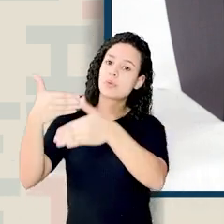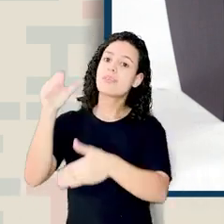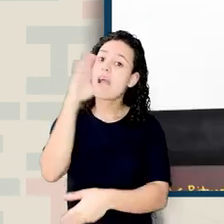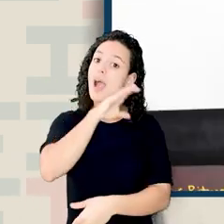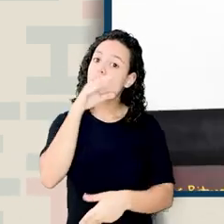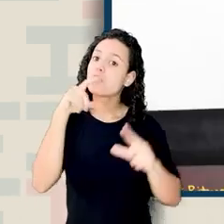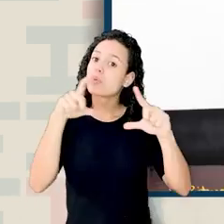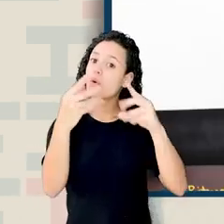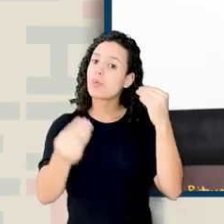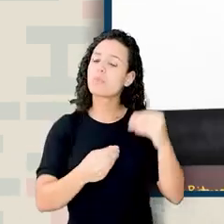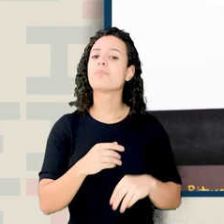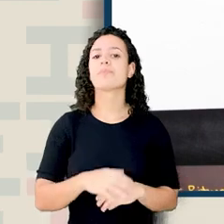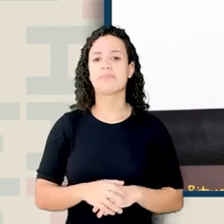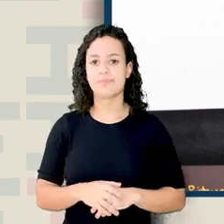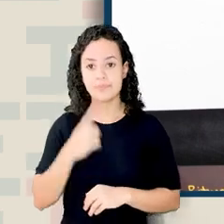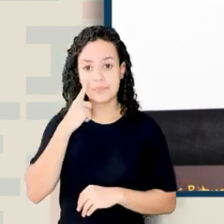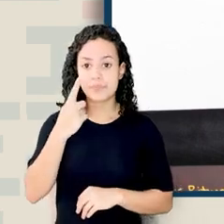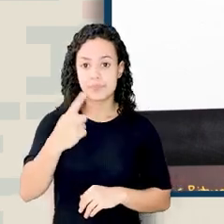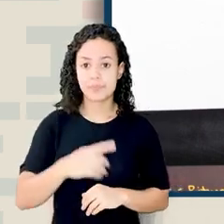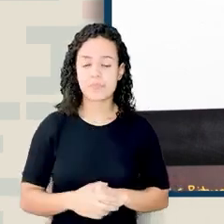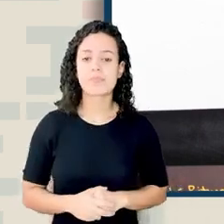mais acelerado.